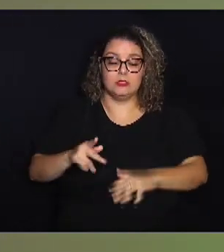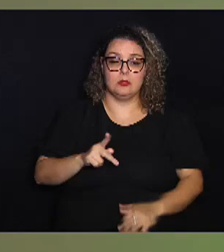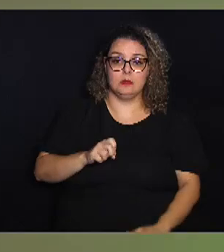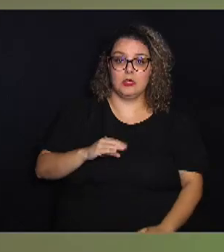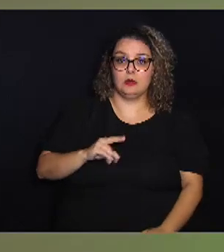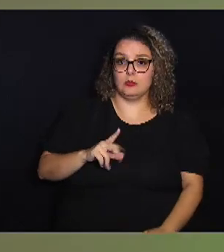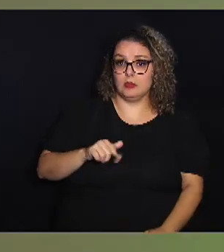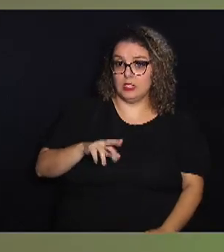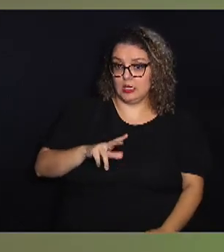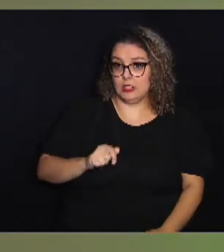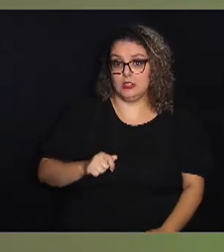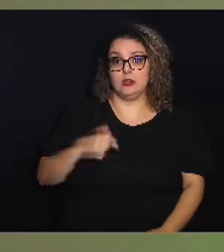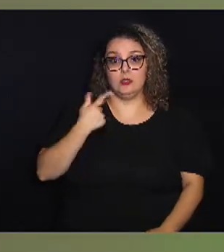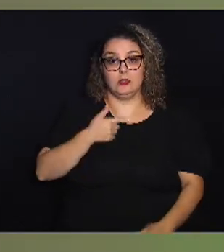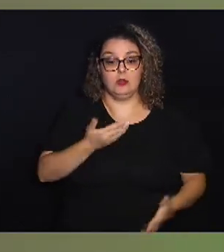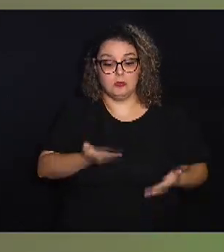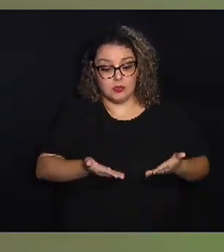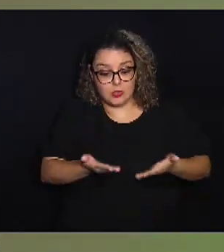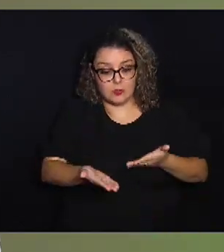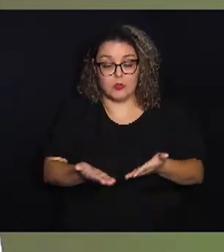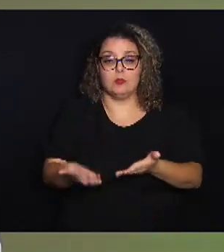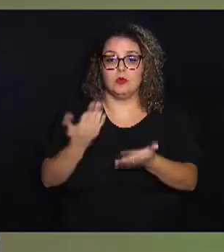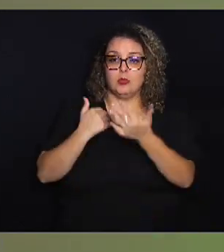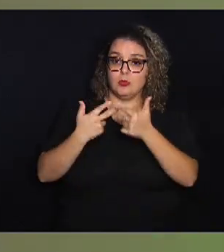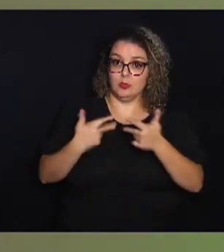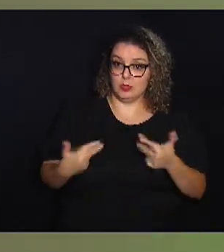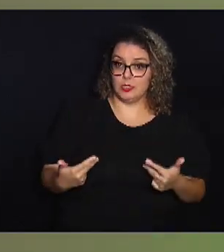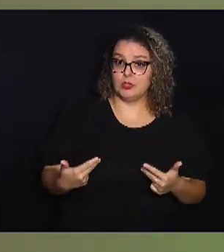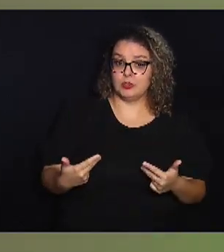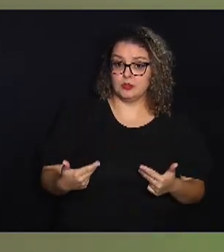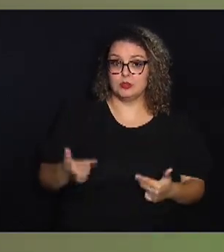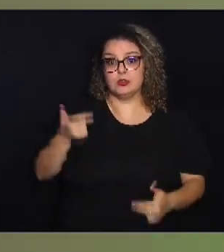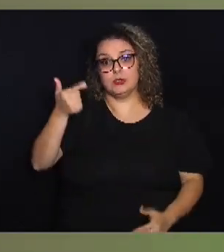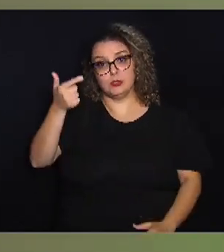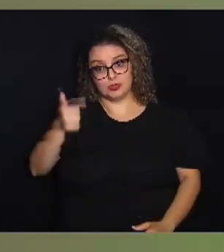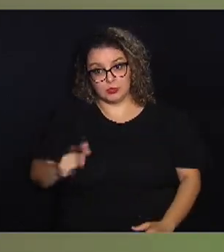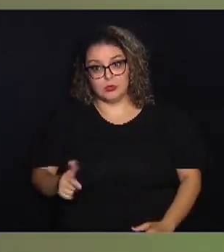Nós temos que conservar esses alimentos e mantê-los